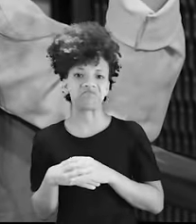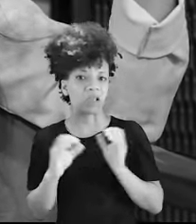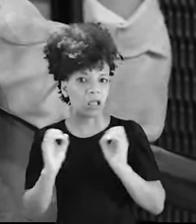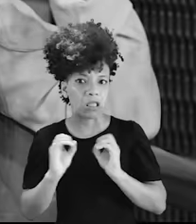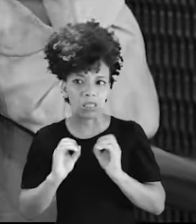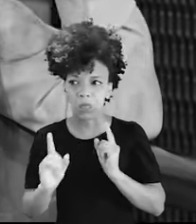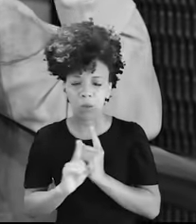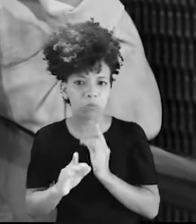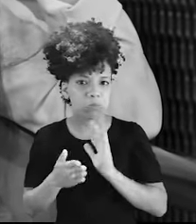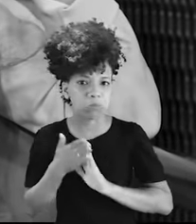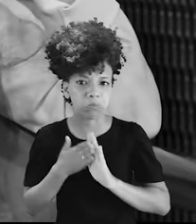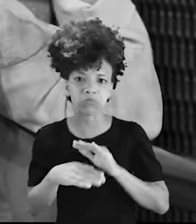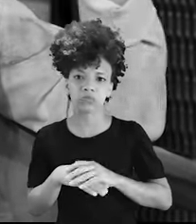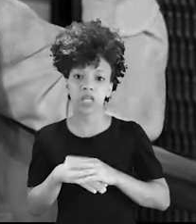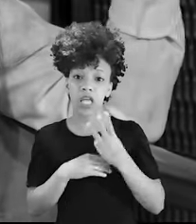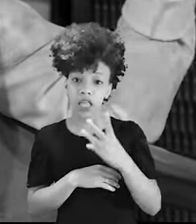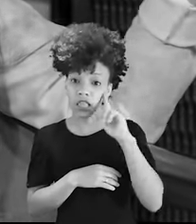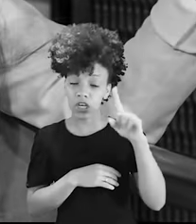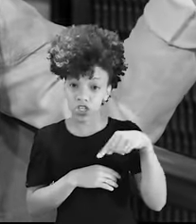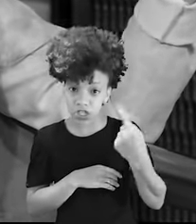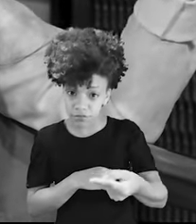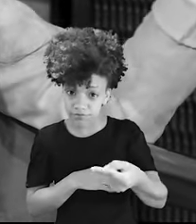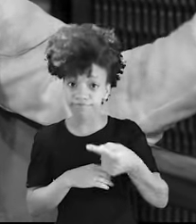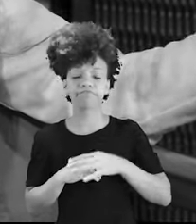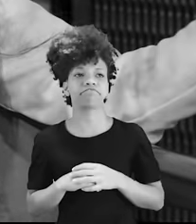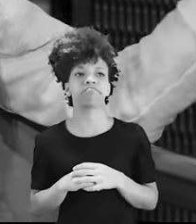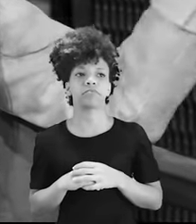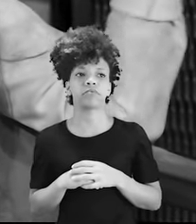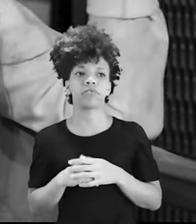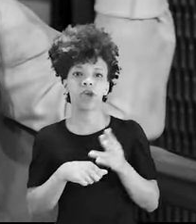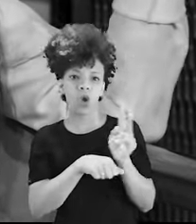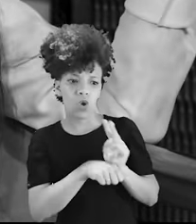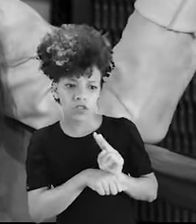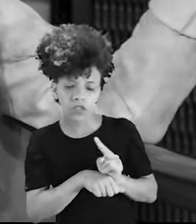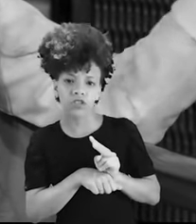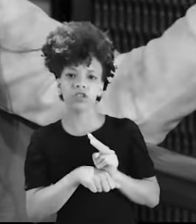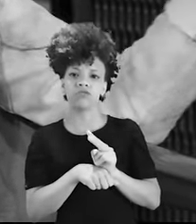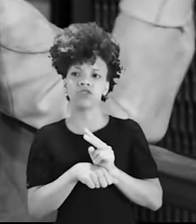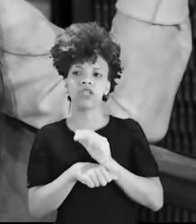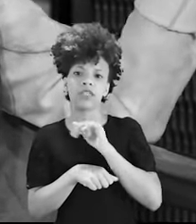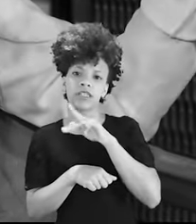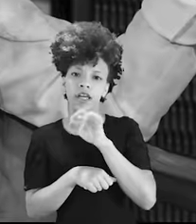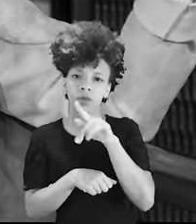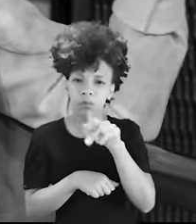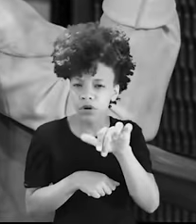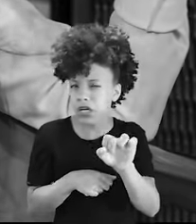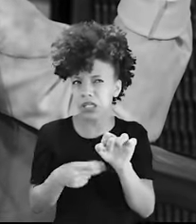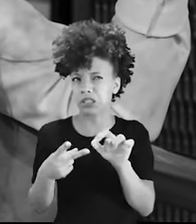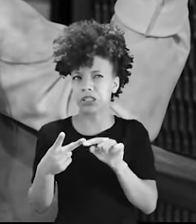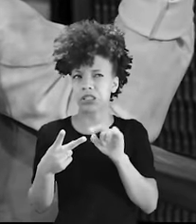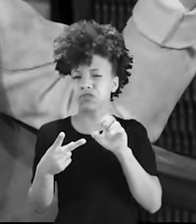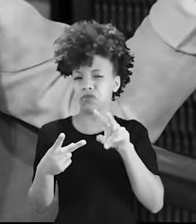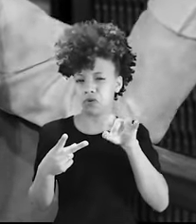e não achava mulher conclusão três dias se passaram a os agentes Portuários de Napoli